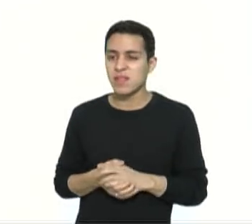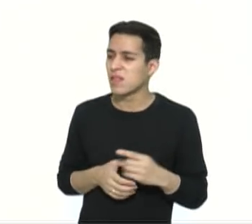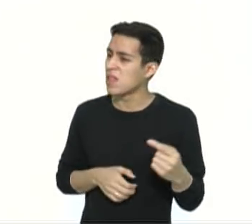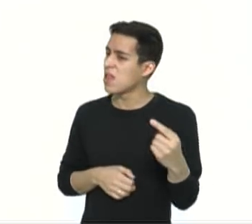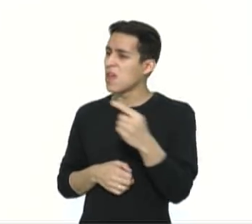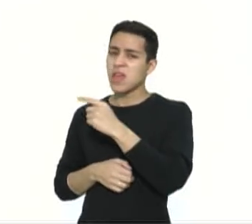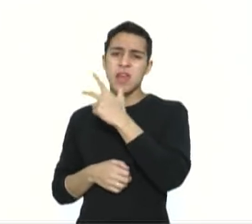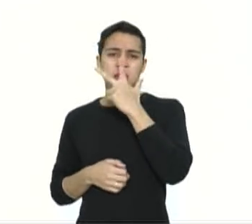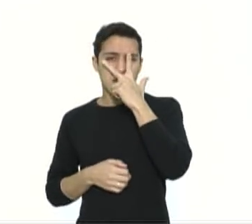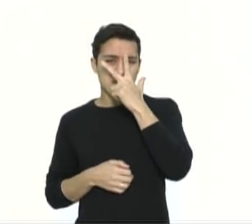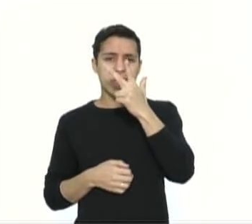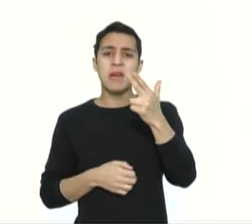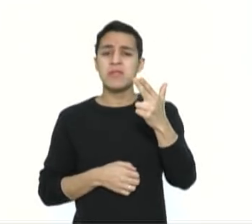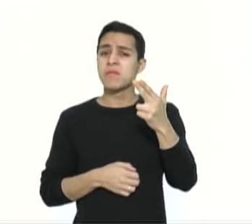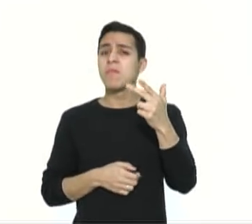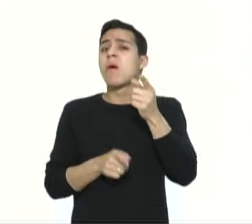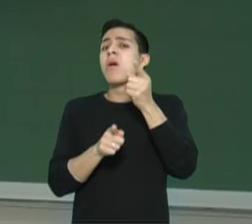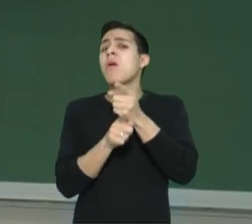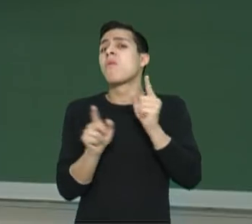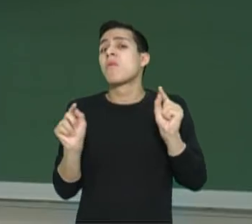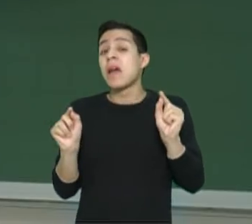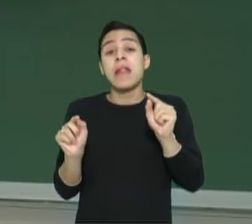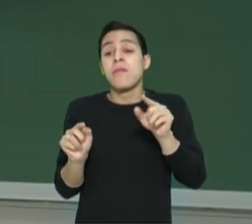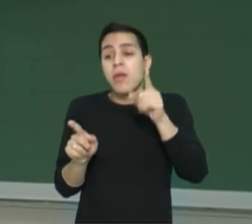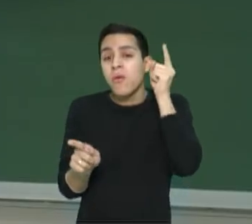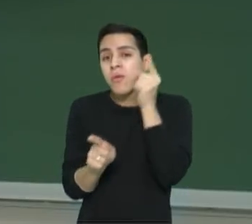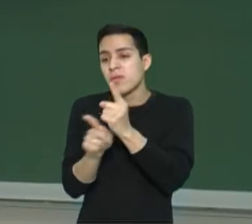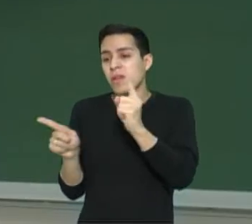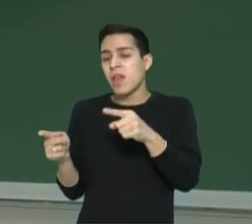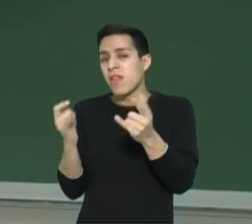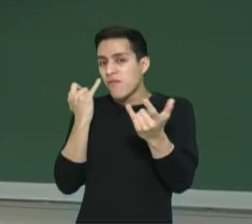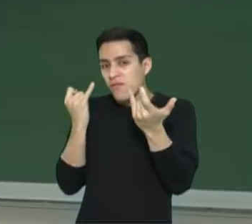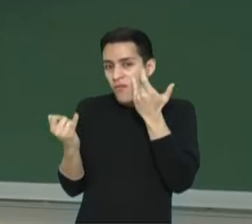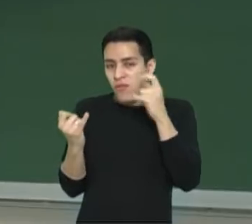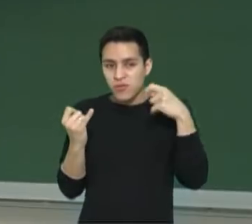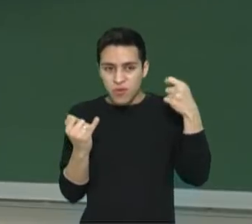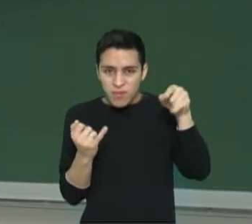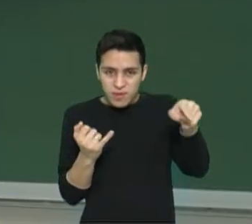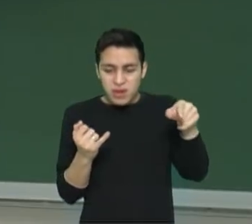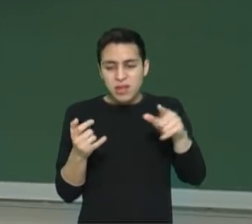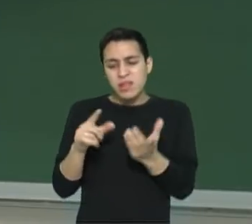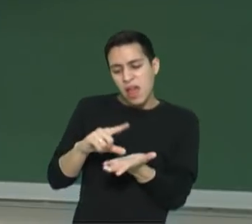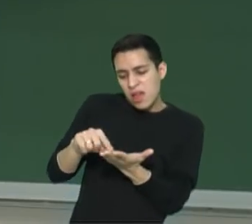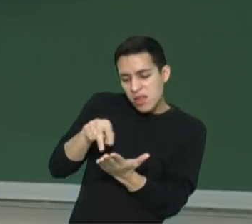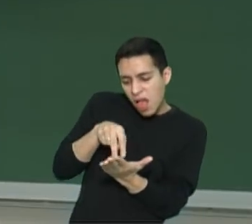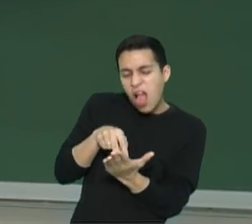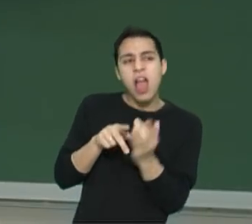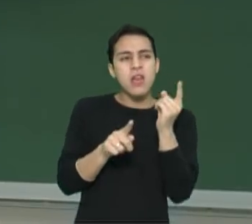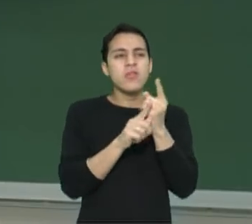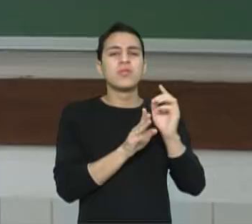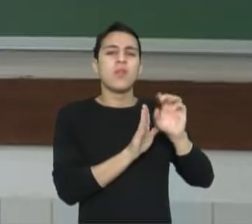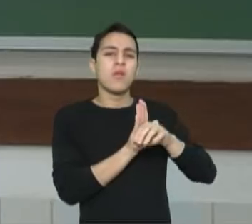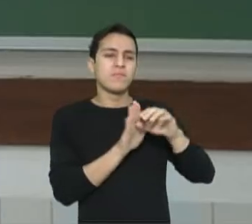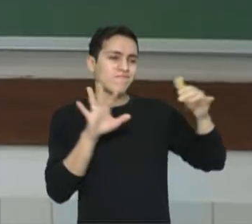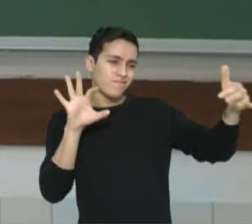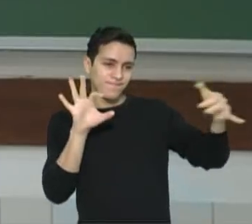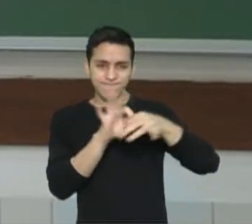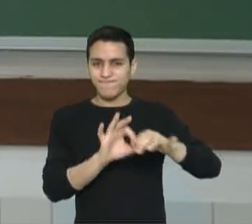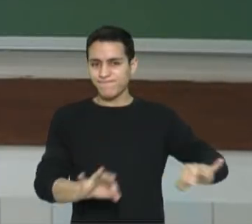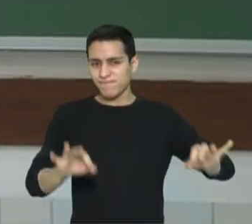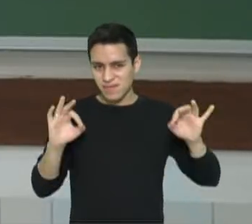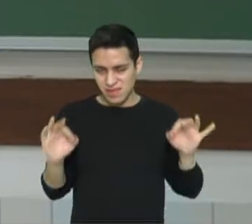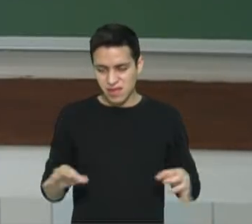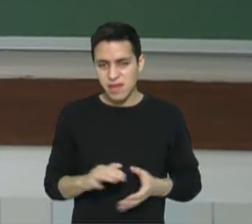essa discussão num artigo sobre o infográfico. Olha que bacana. Então, é exatamente isso. O infográfico